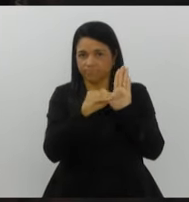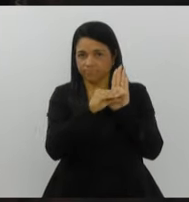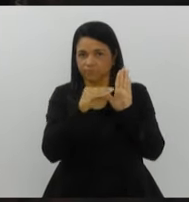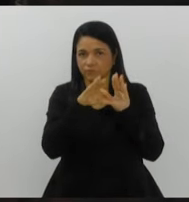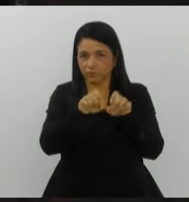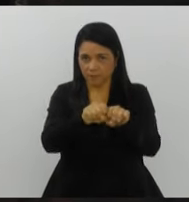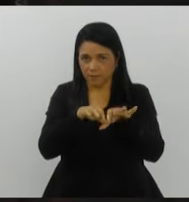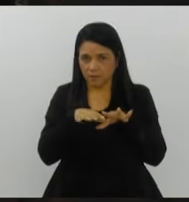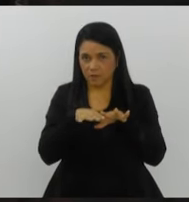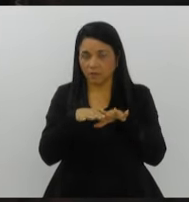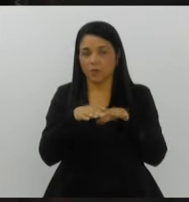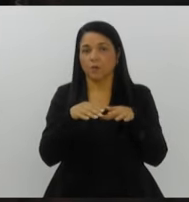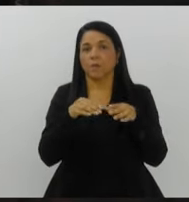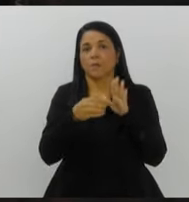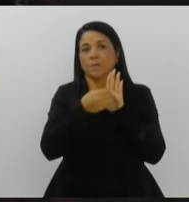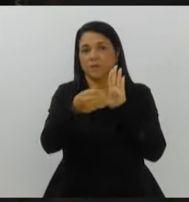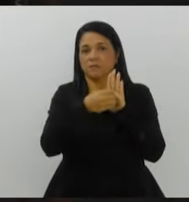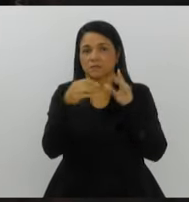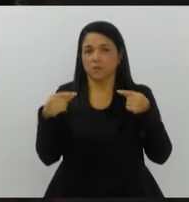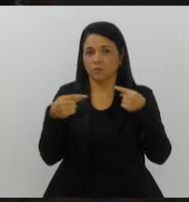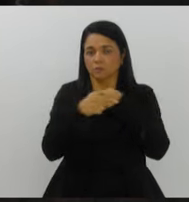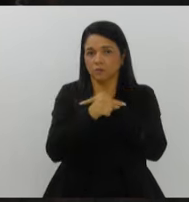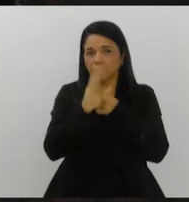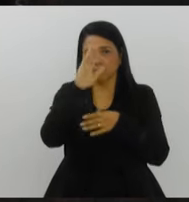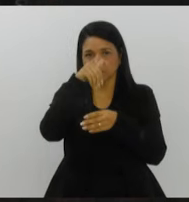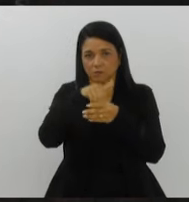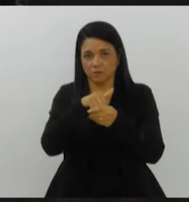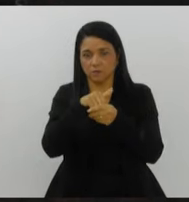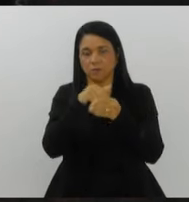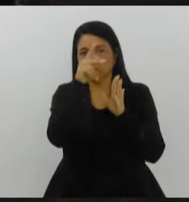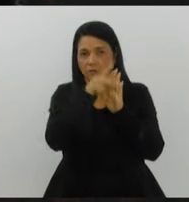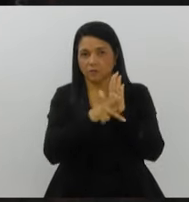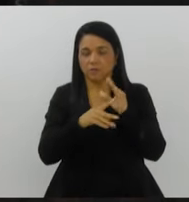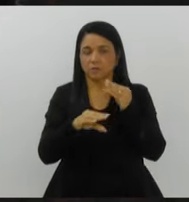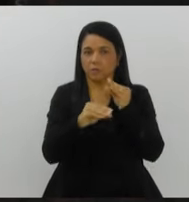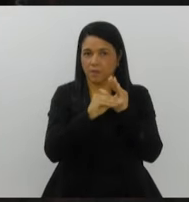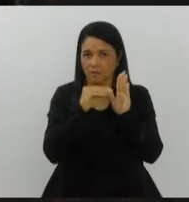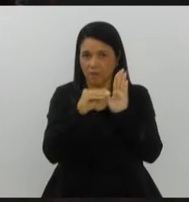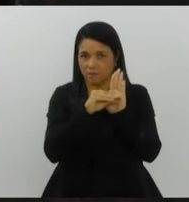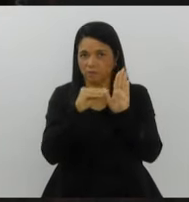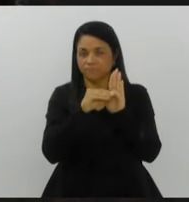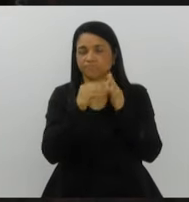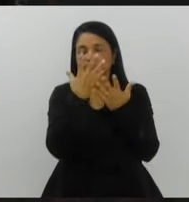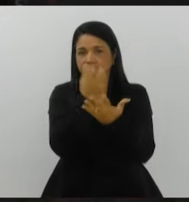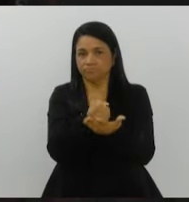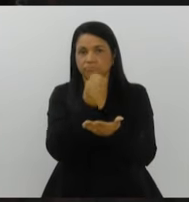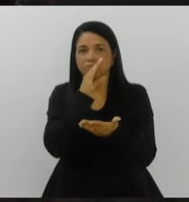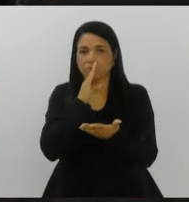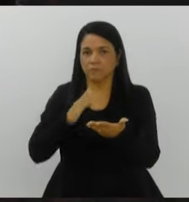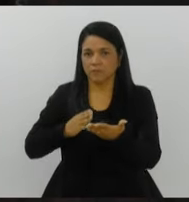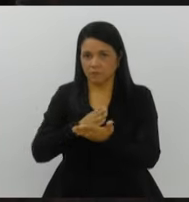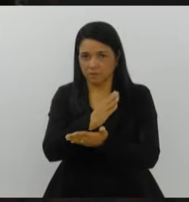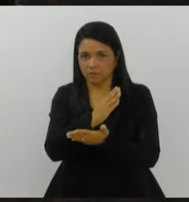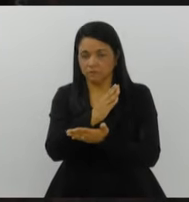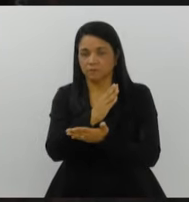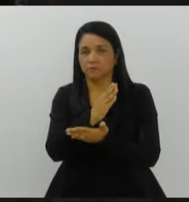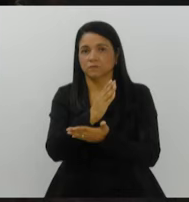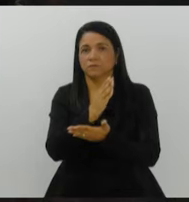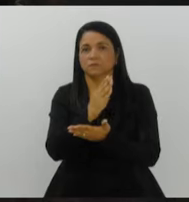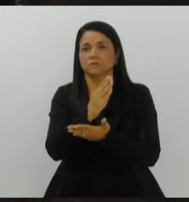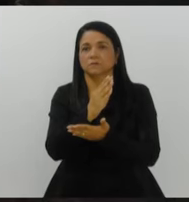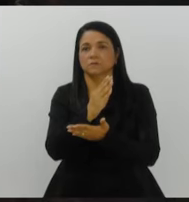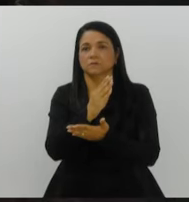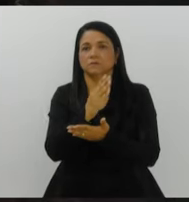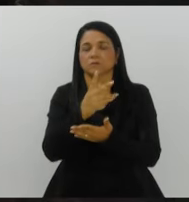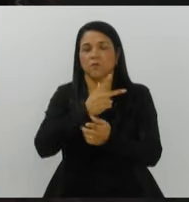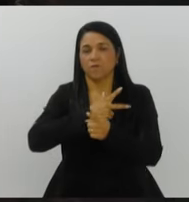com parecer contrário. Em votação, projeto assim emendado. Senhores que aprovam, permaneçam como estão. Aprovado. Vai a redação